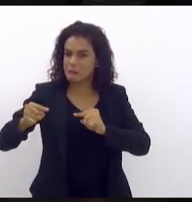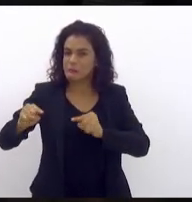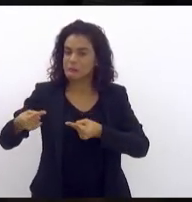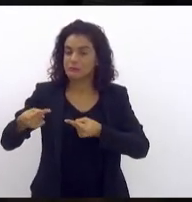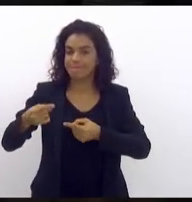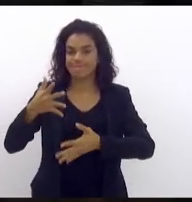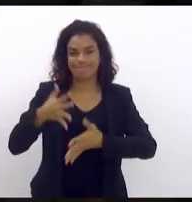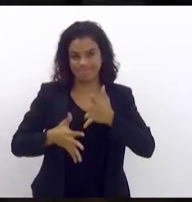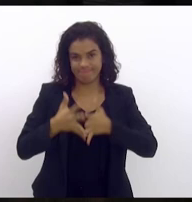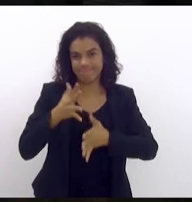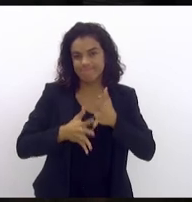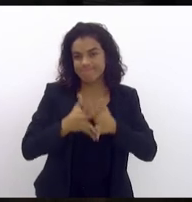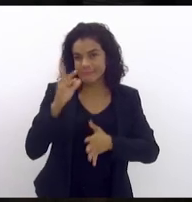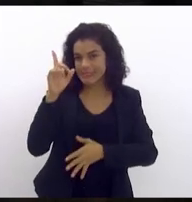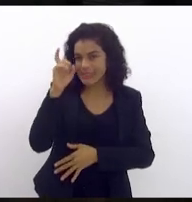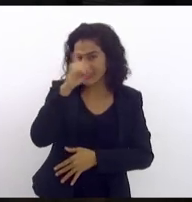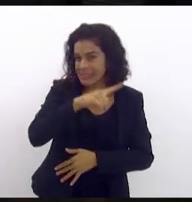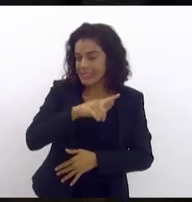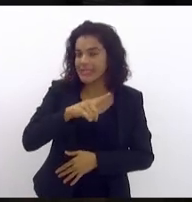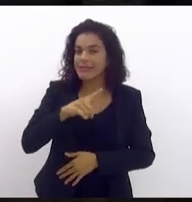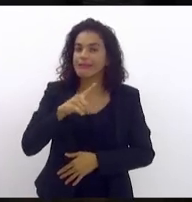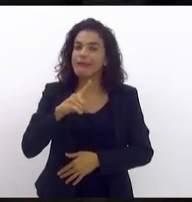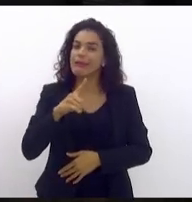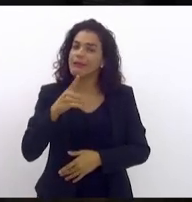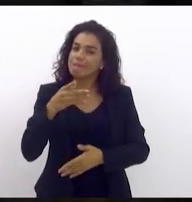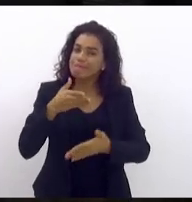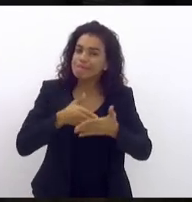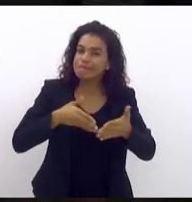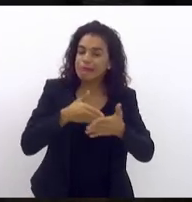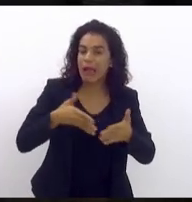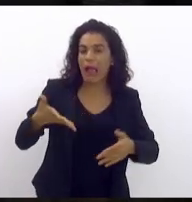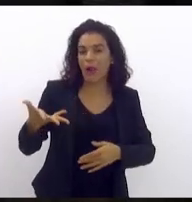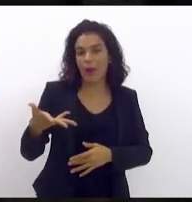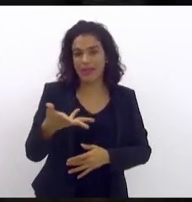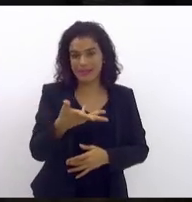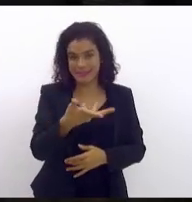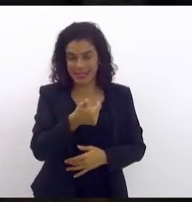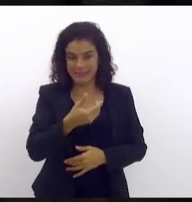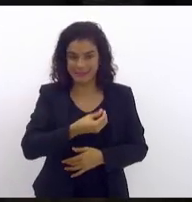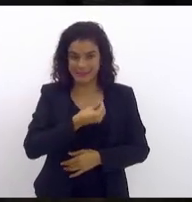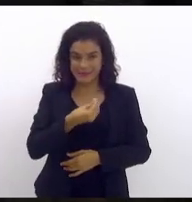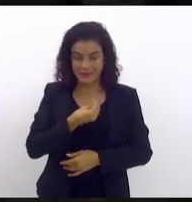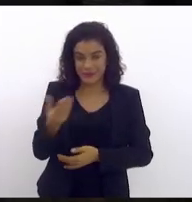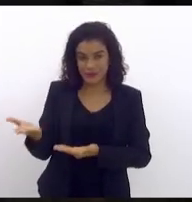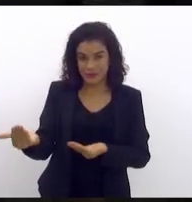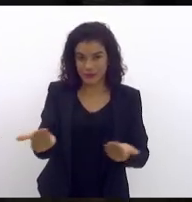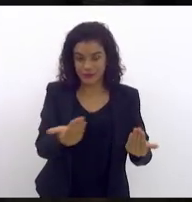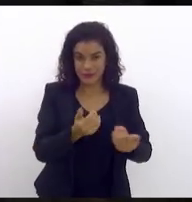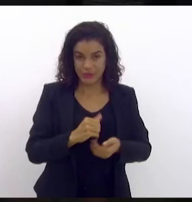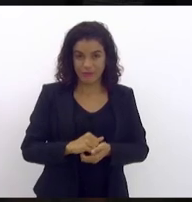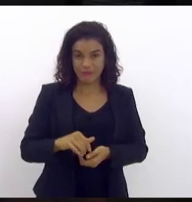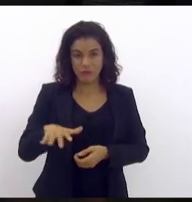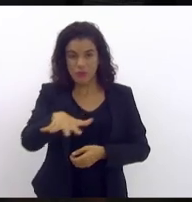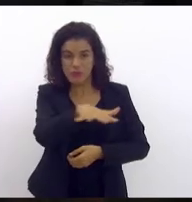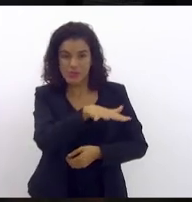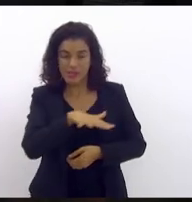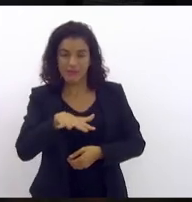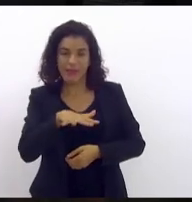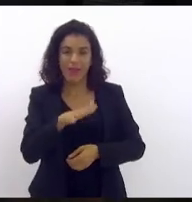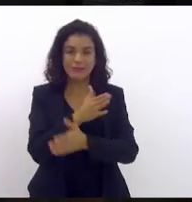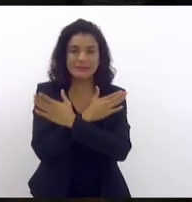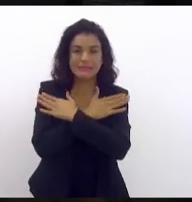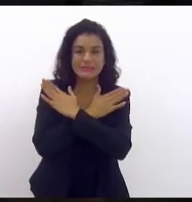afetam diretamente a qualidade de vida e a perspectiva dos jovens em um cenário de desemprego